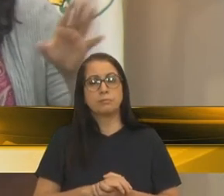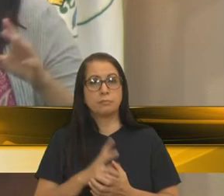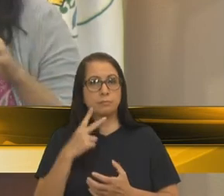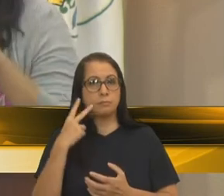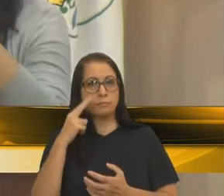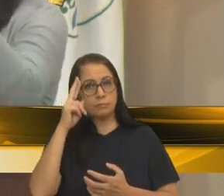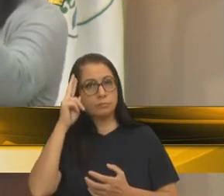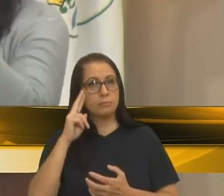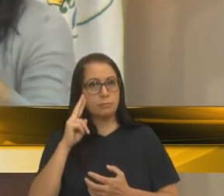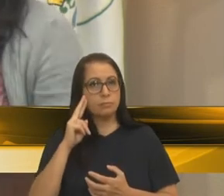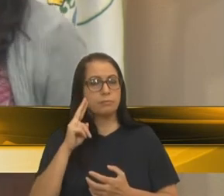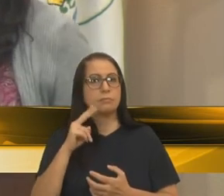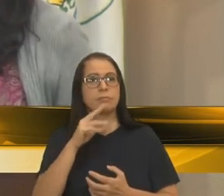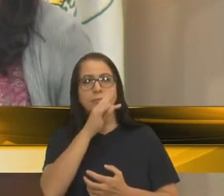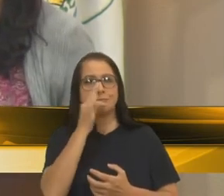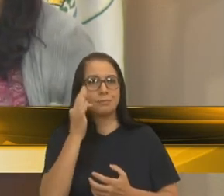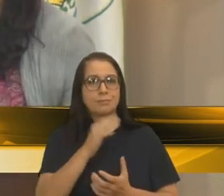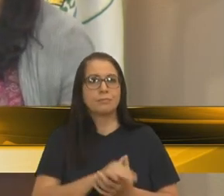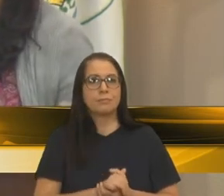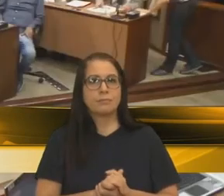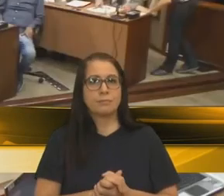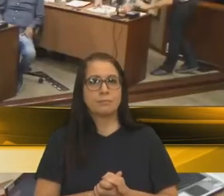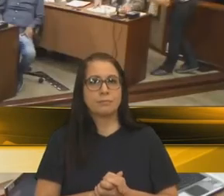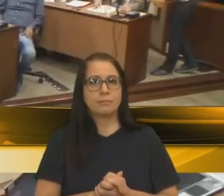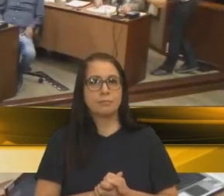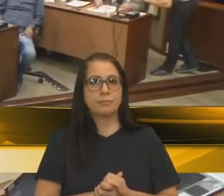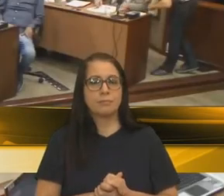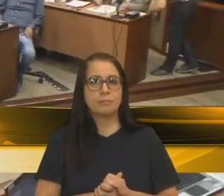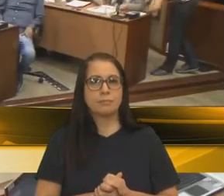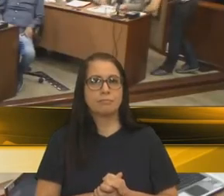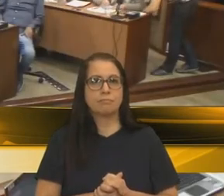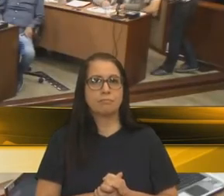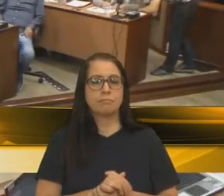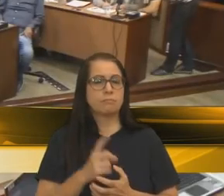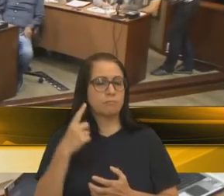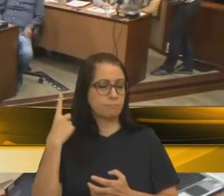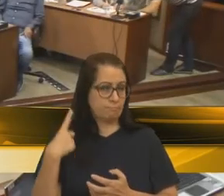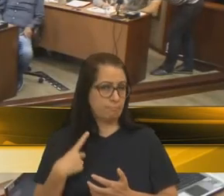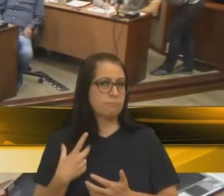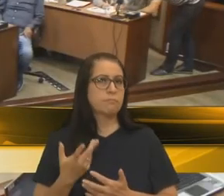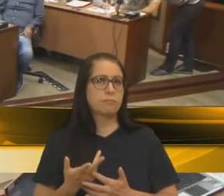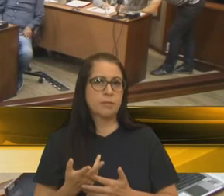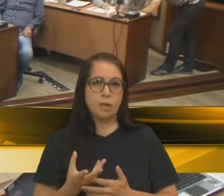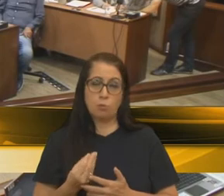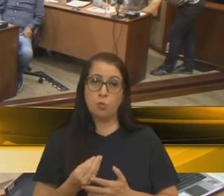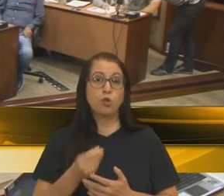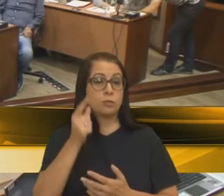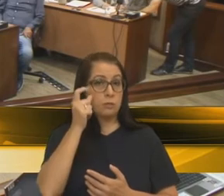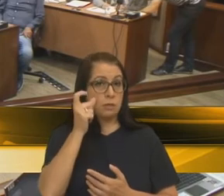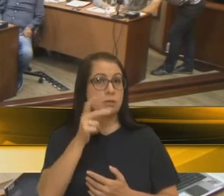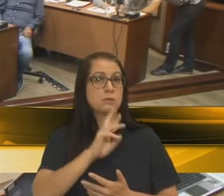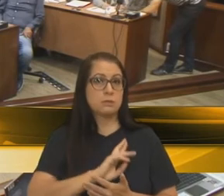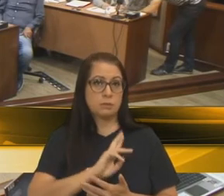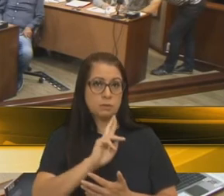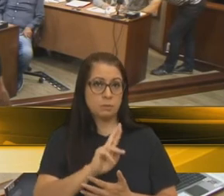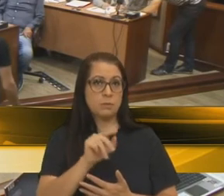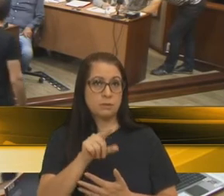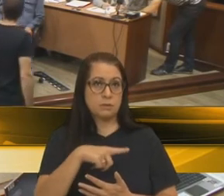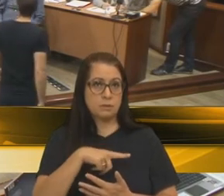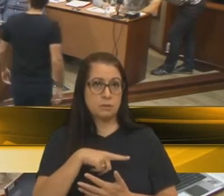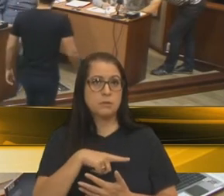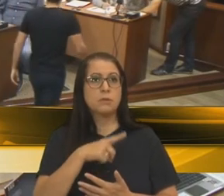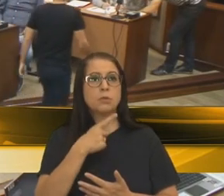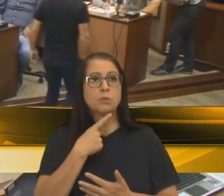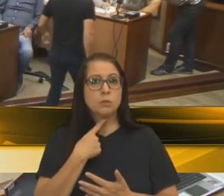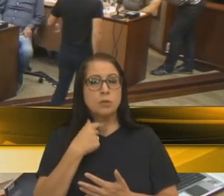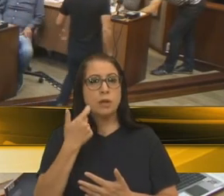Rafael. A vereadora Tatiane. Denise, muito interessante as respostas que vieram e gostaria e